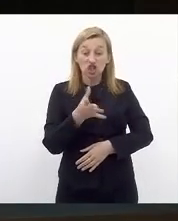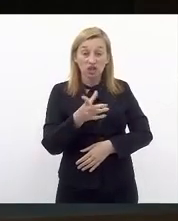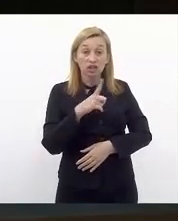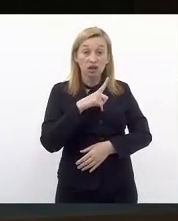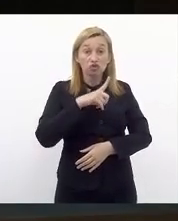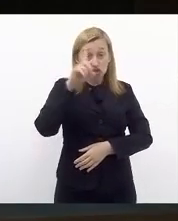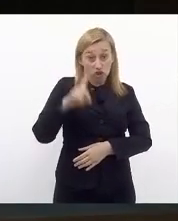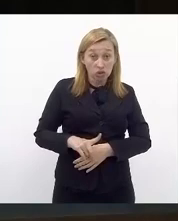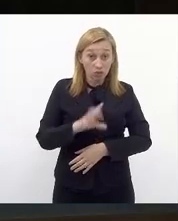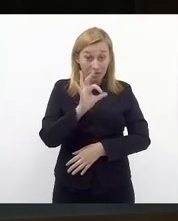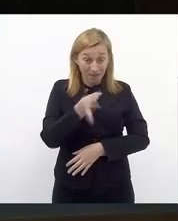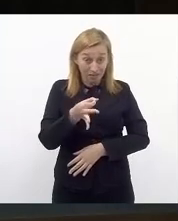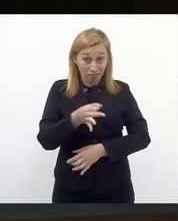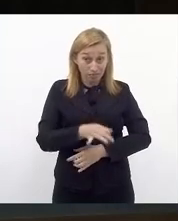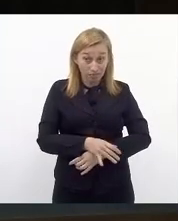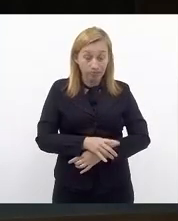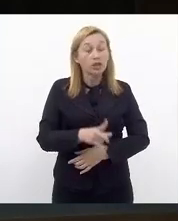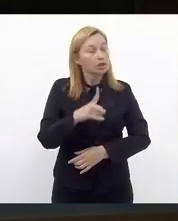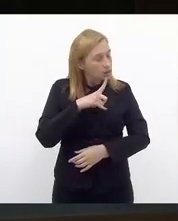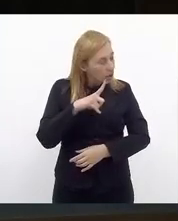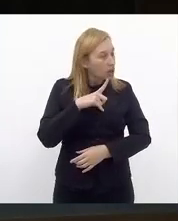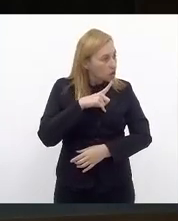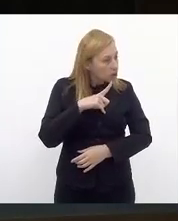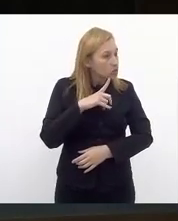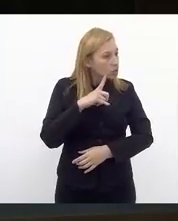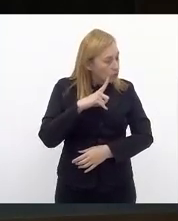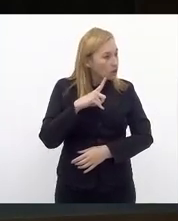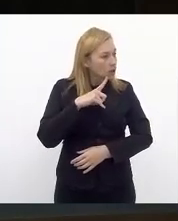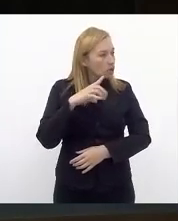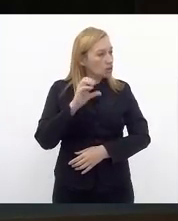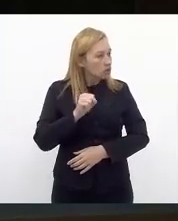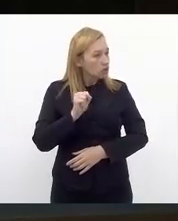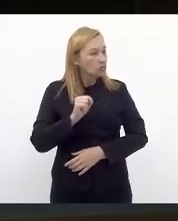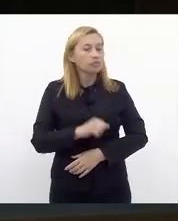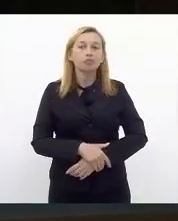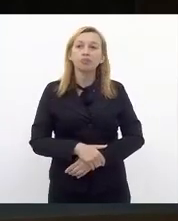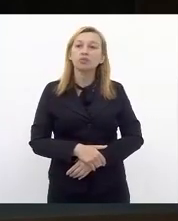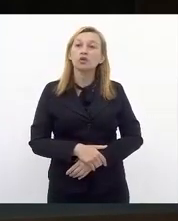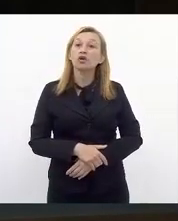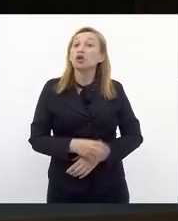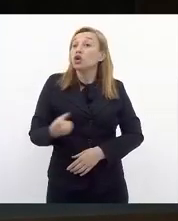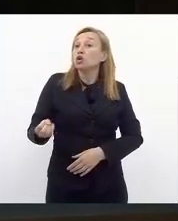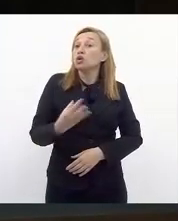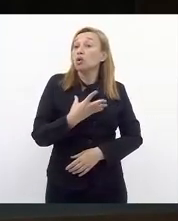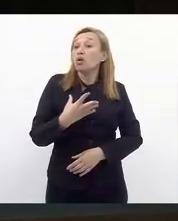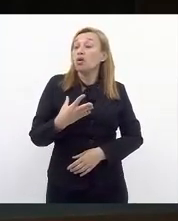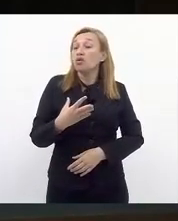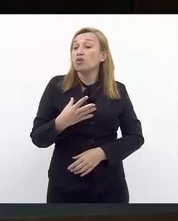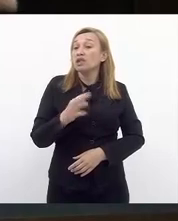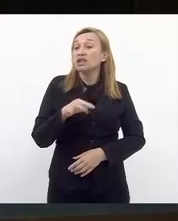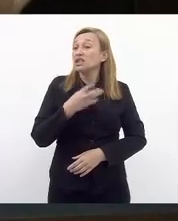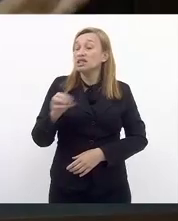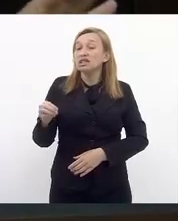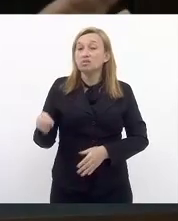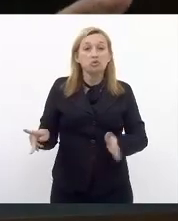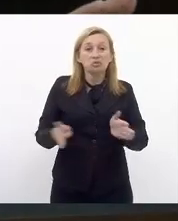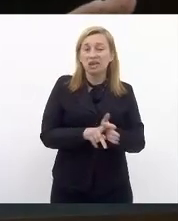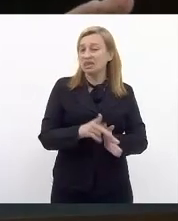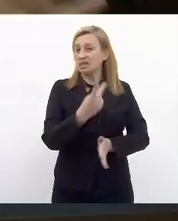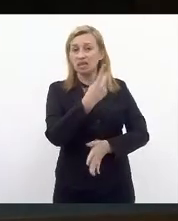adquirido e tem muito já tenho direito adquirido o nó a nova transmissão não se aplica